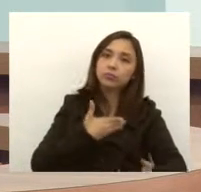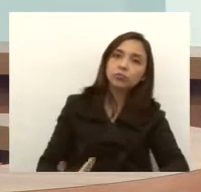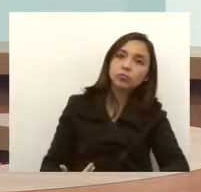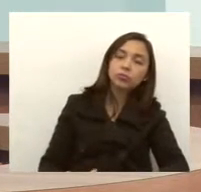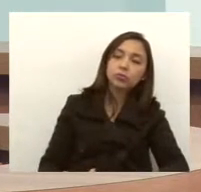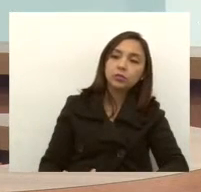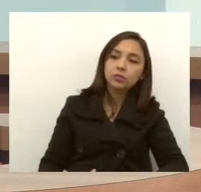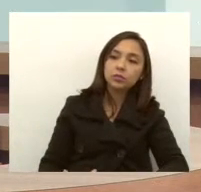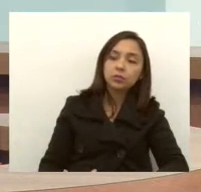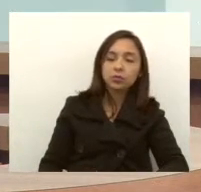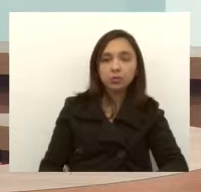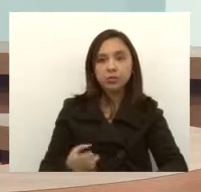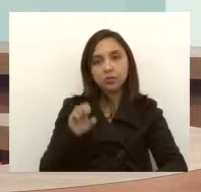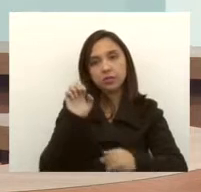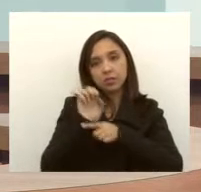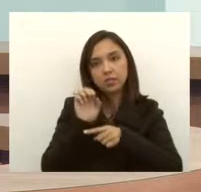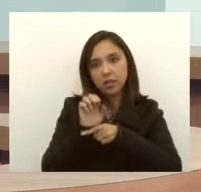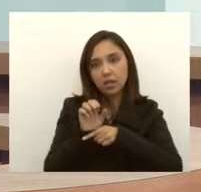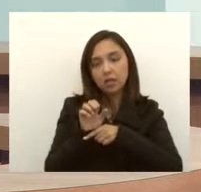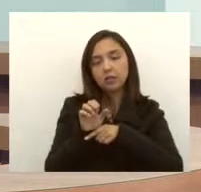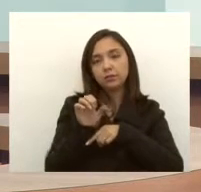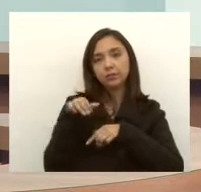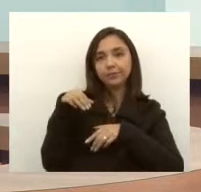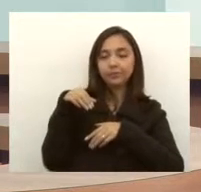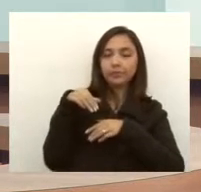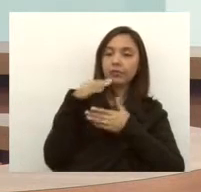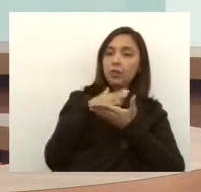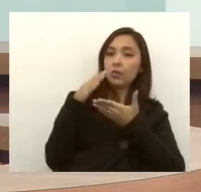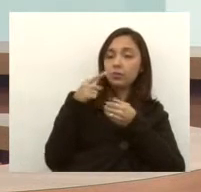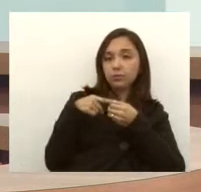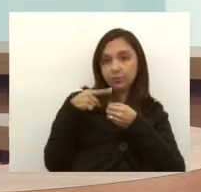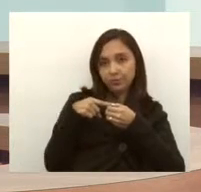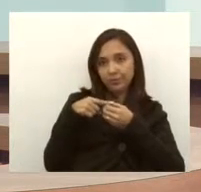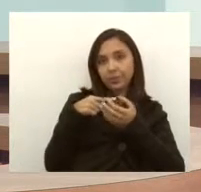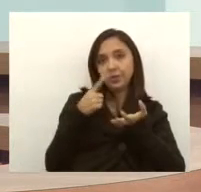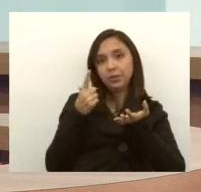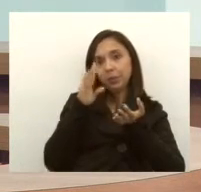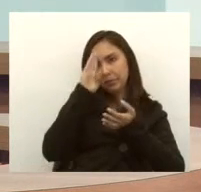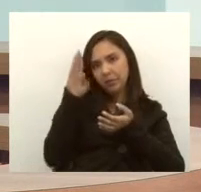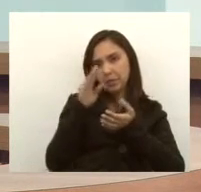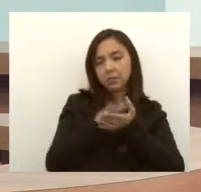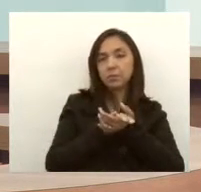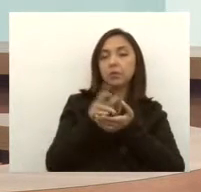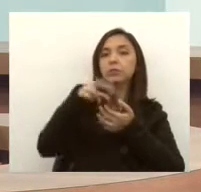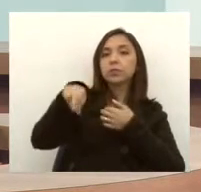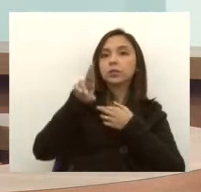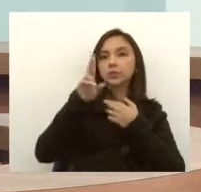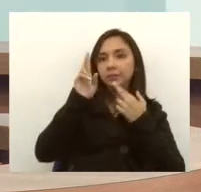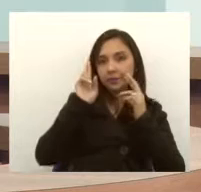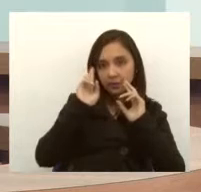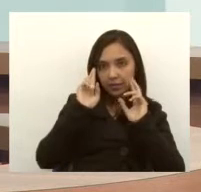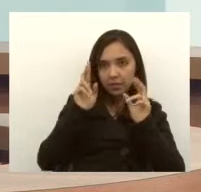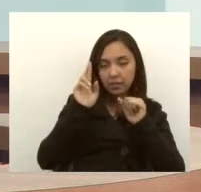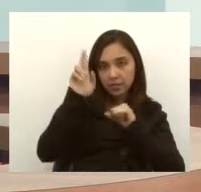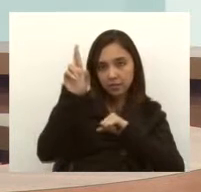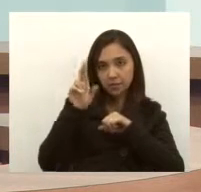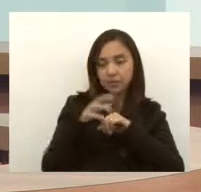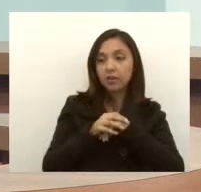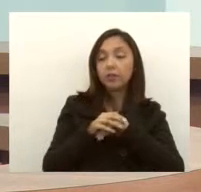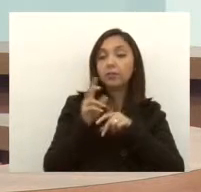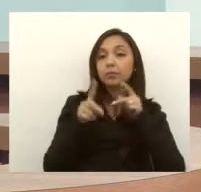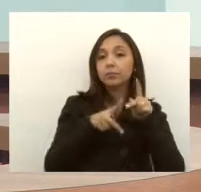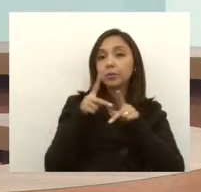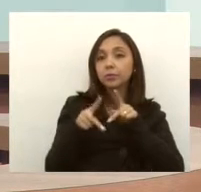governadores, o governo do estado, o governo municipal, principalmente o municipal, que nós somos responsáveis. Agora, a